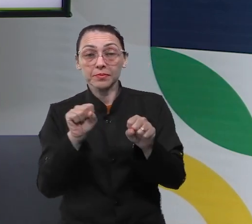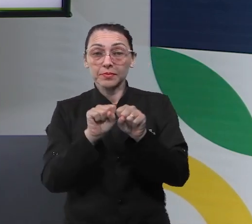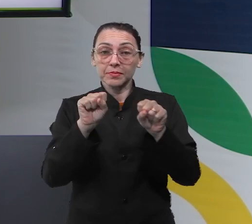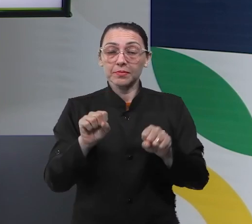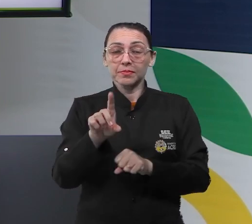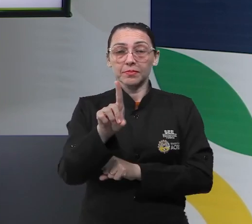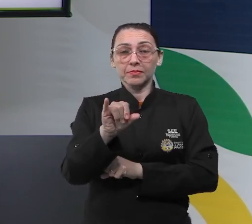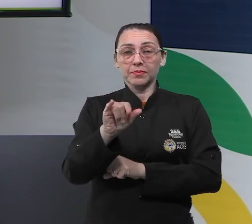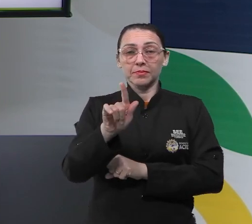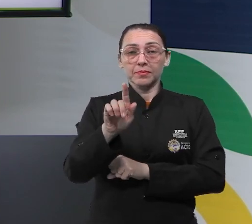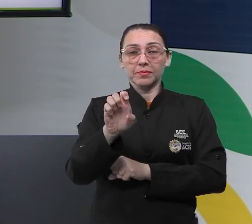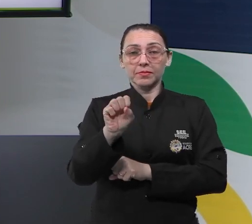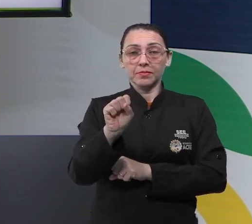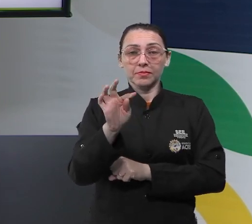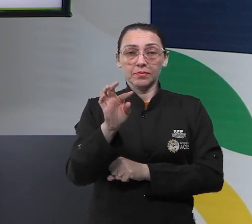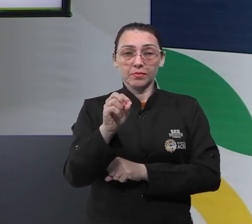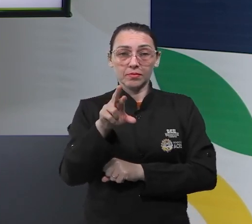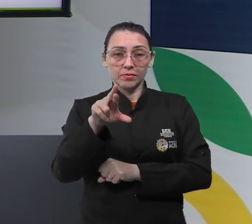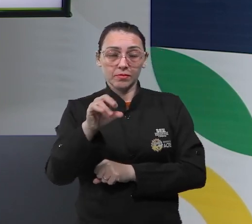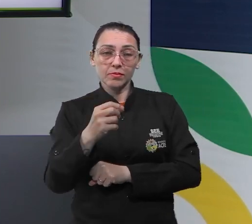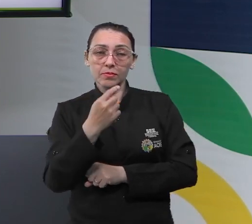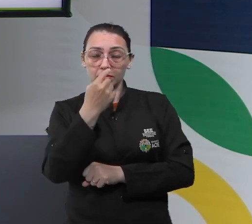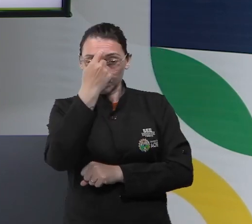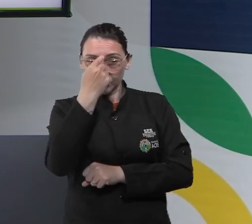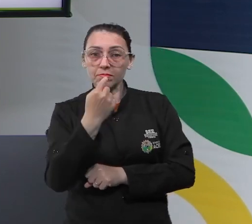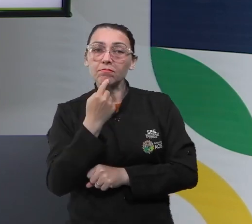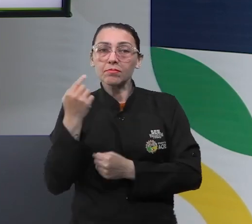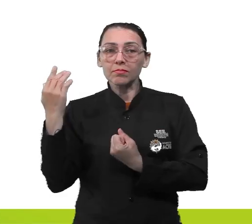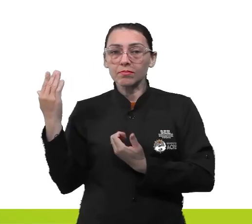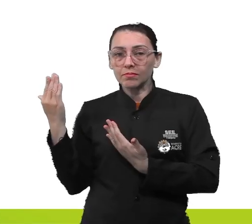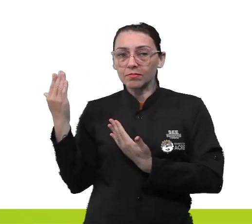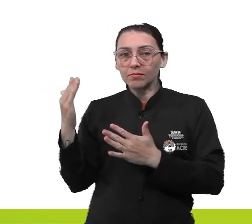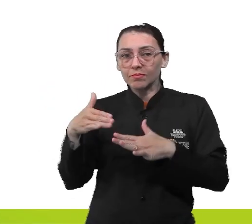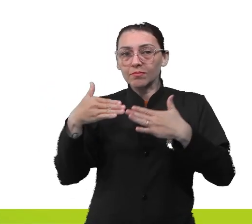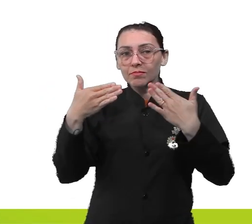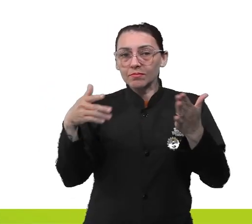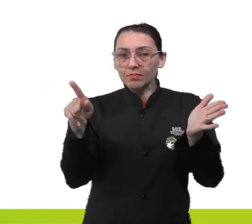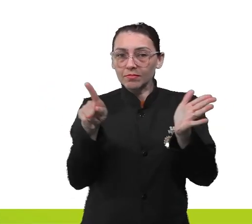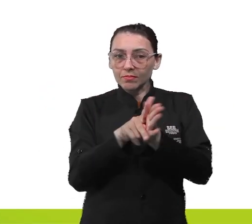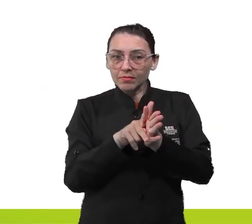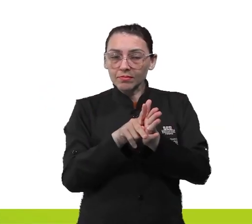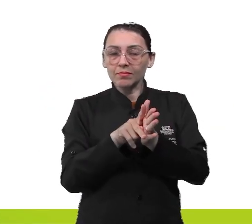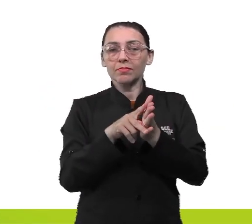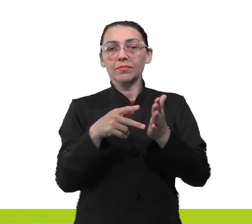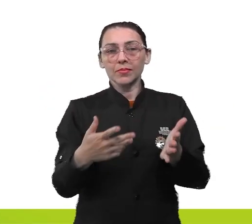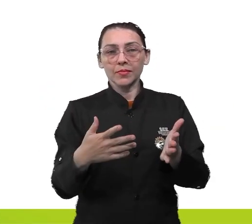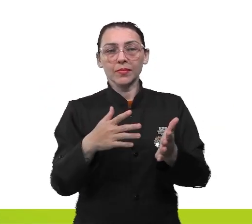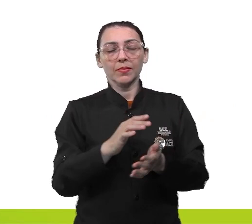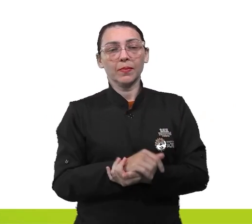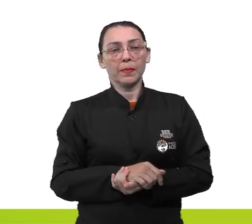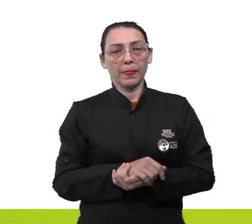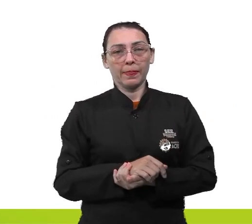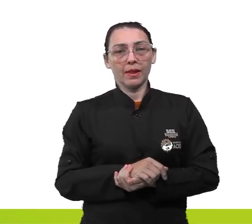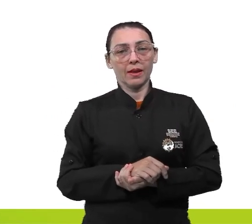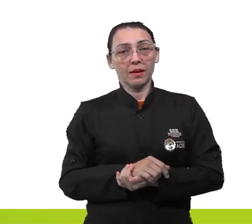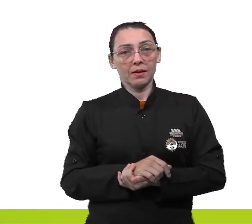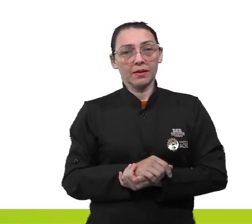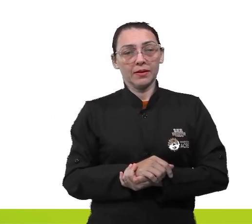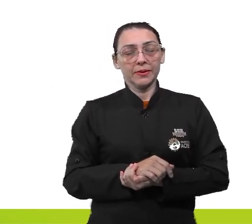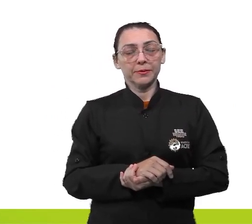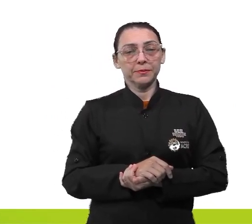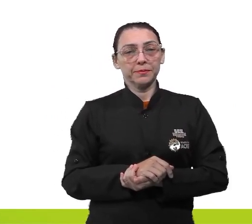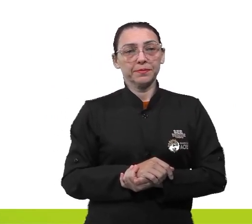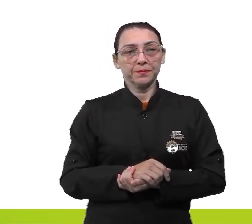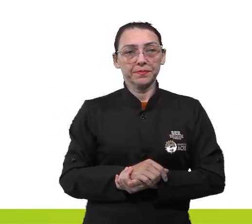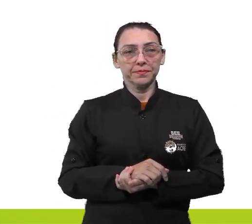Sistema digestório. Olha aqui na imagem quais são os órgãos que fazem parte desse sistema. Bastante, né? Mas não se assuste não,